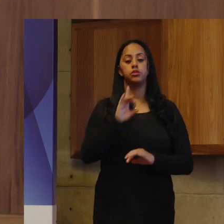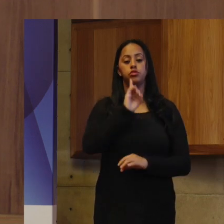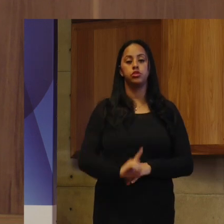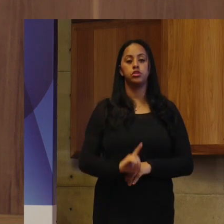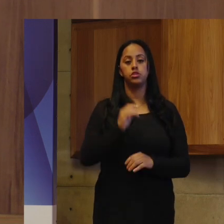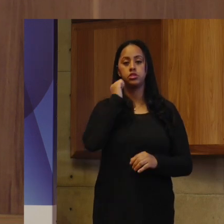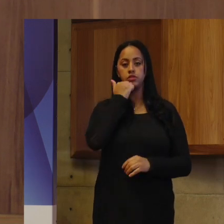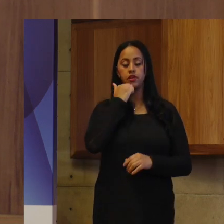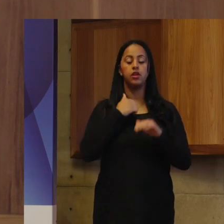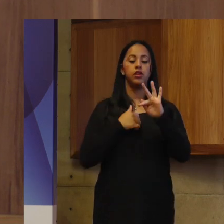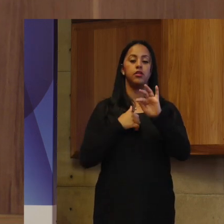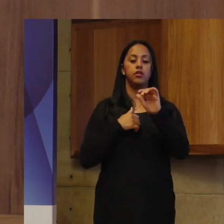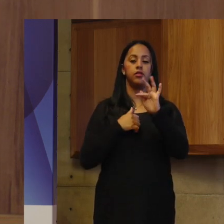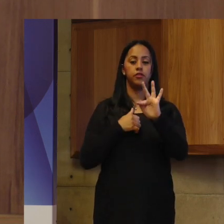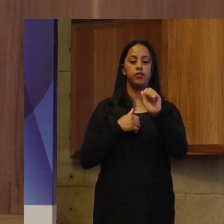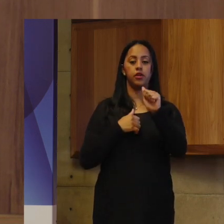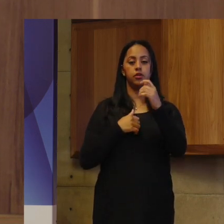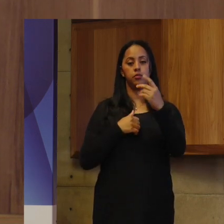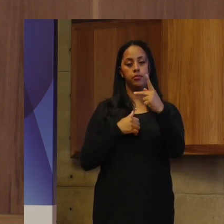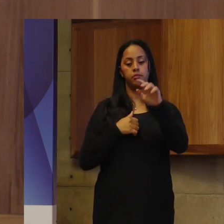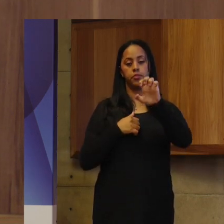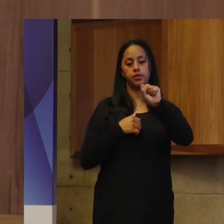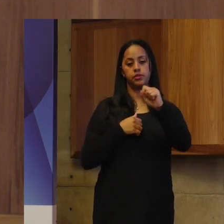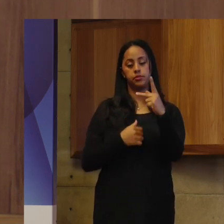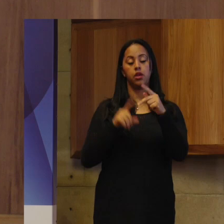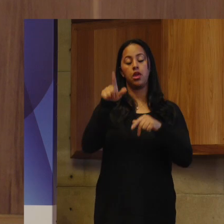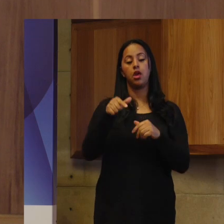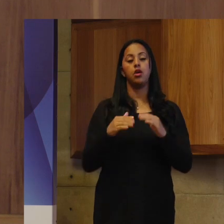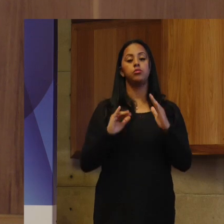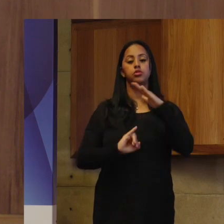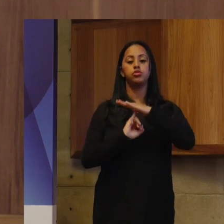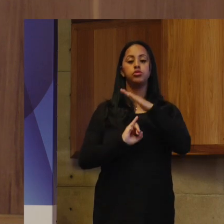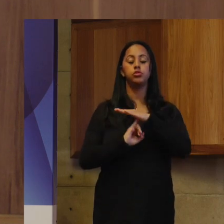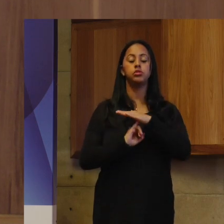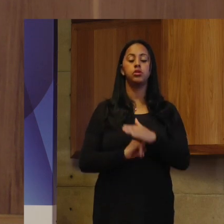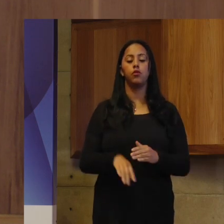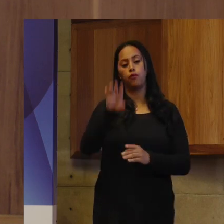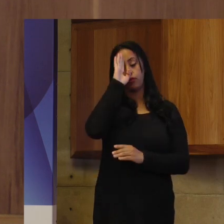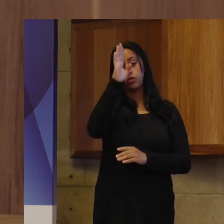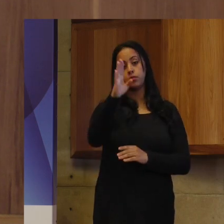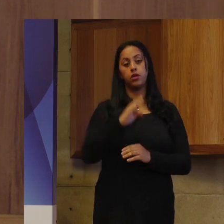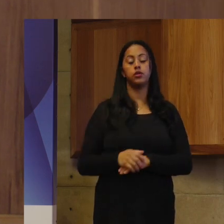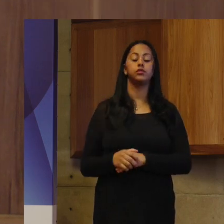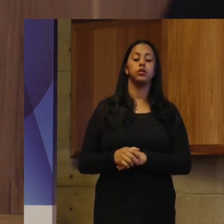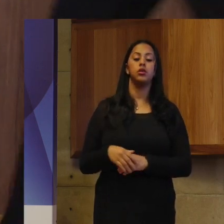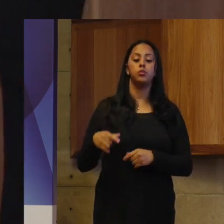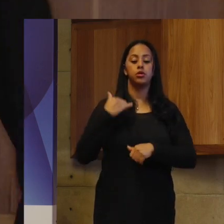da FAPESP, que é uma instituição fundamental do ponto de vista da diplomacia científica e da